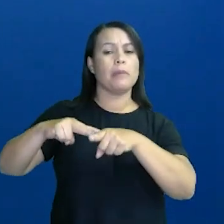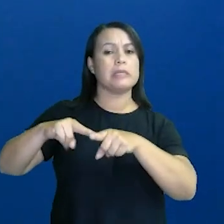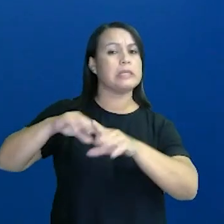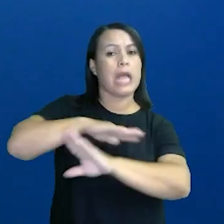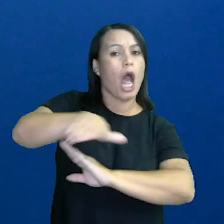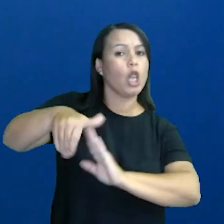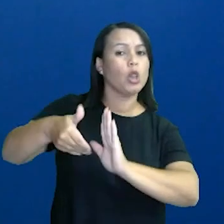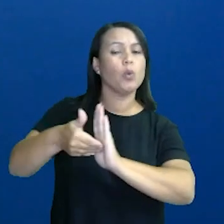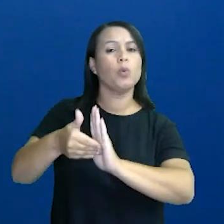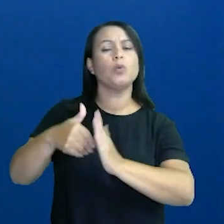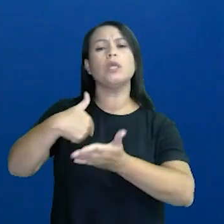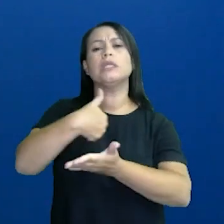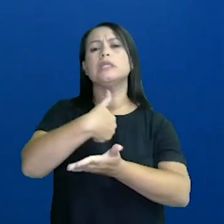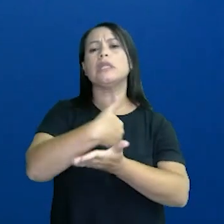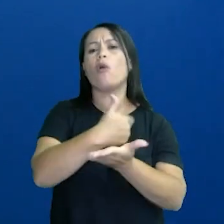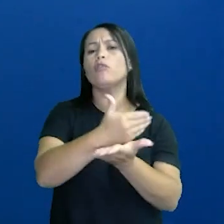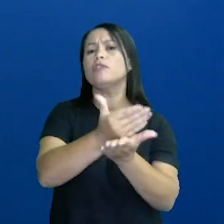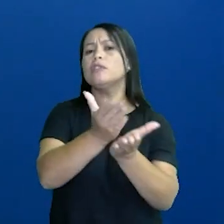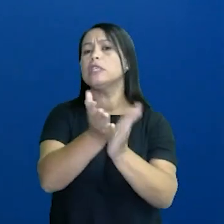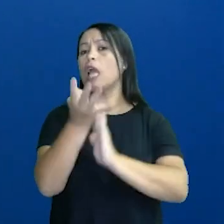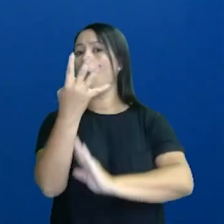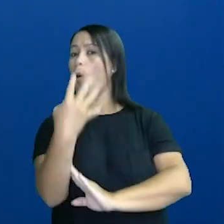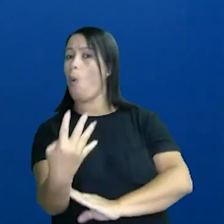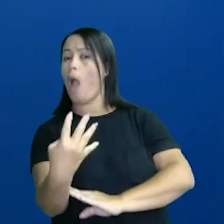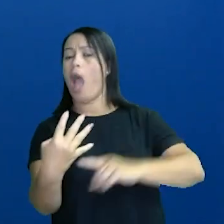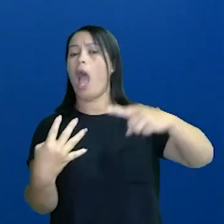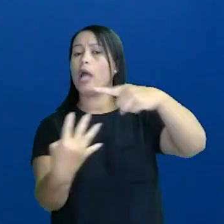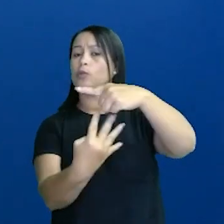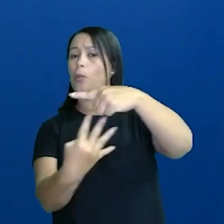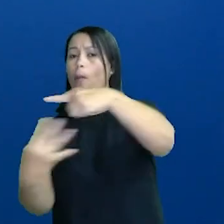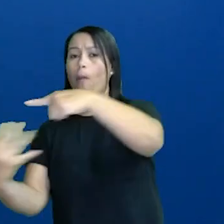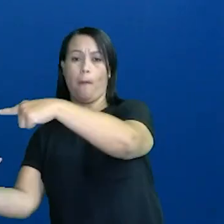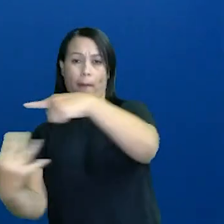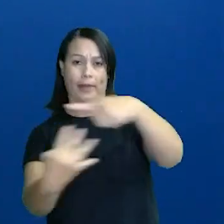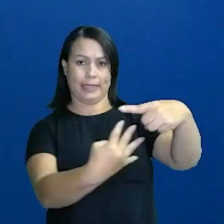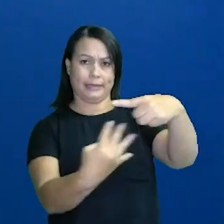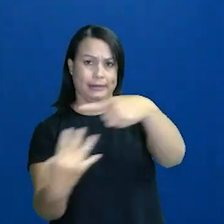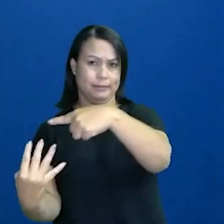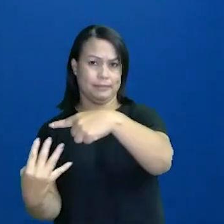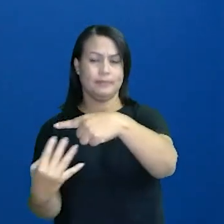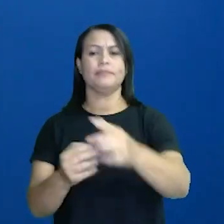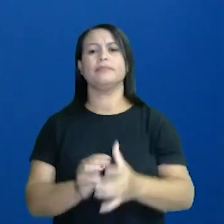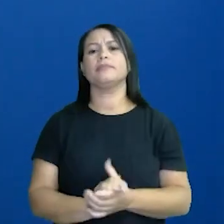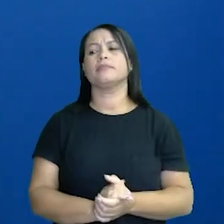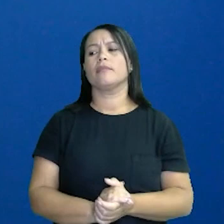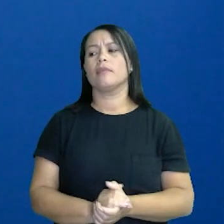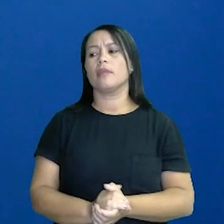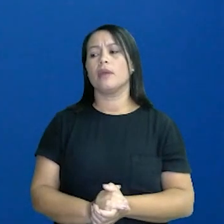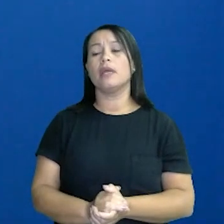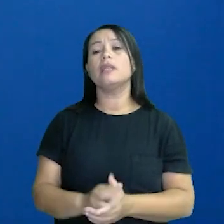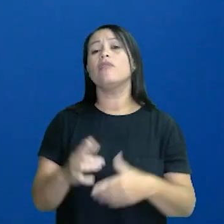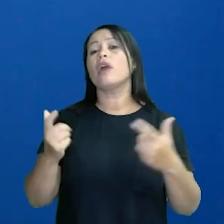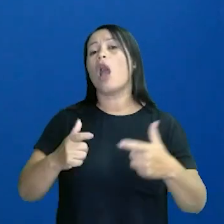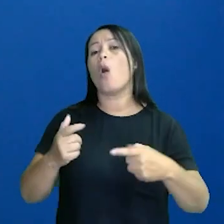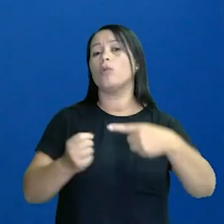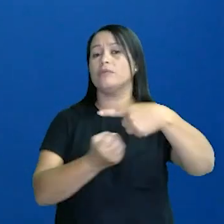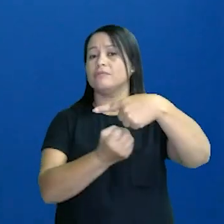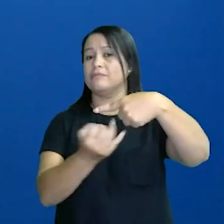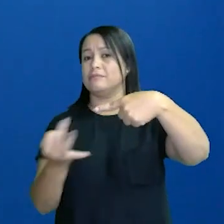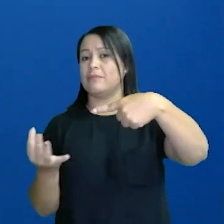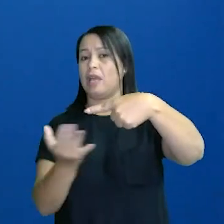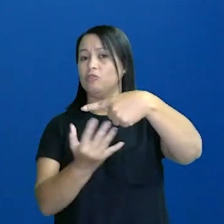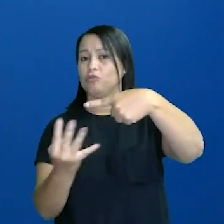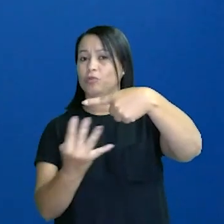minha pizza foi dividida em 4 partes. Então, o total dela, que foi 4, ó, fica onde? Aqui